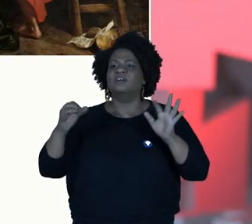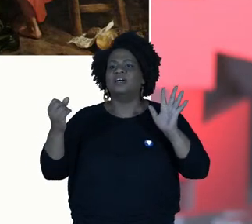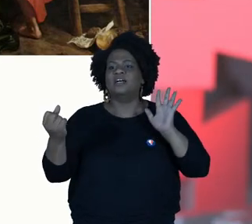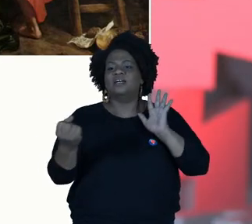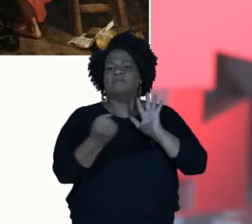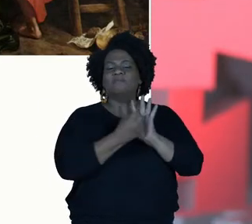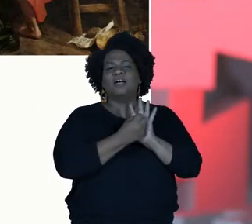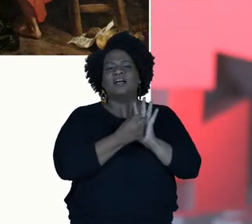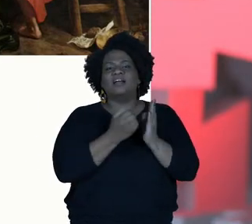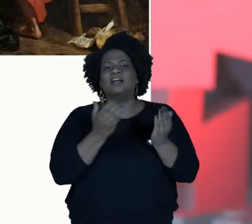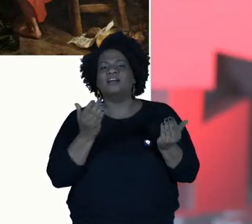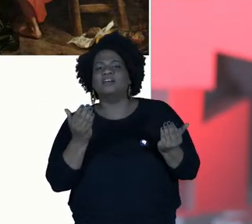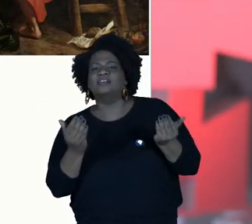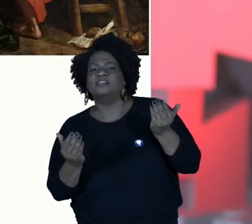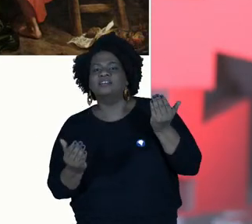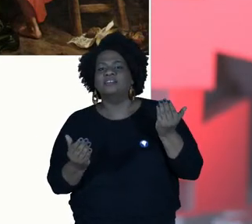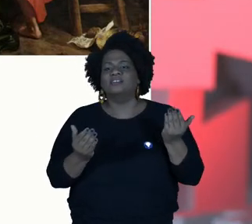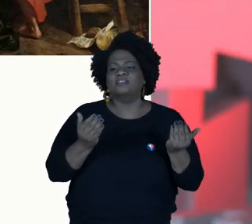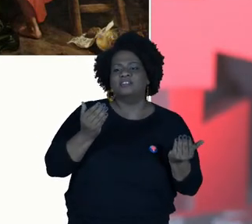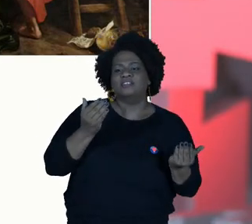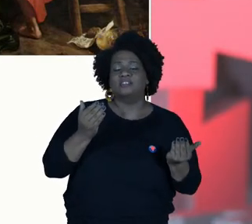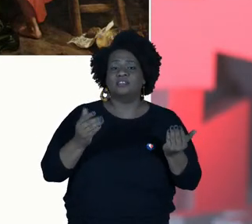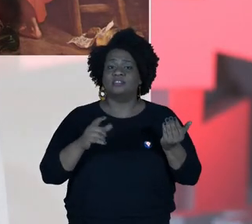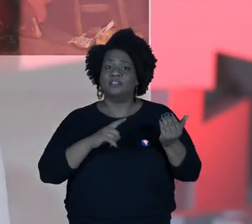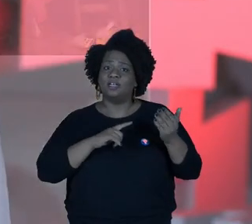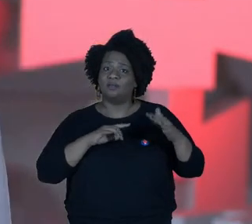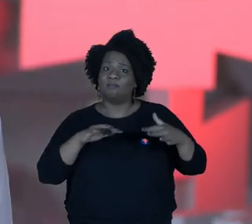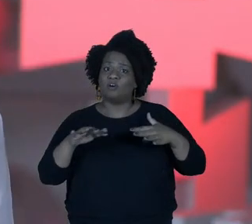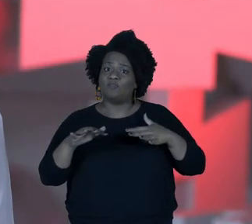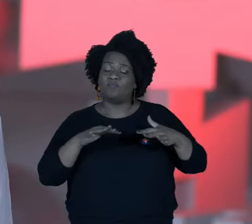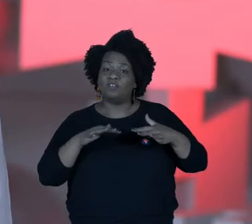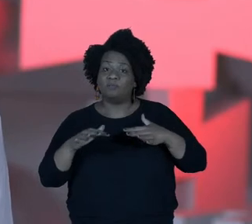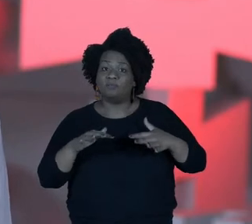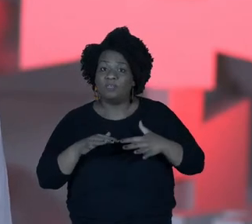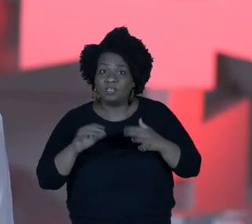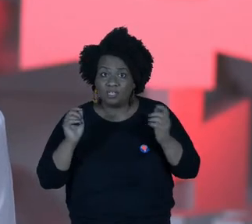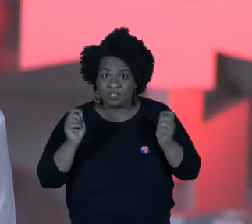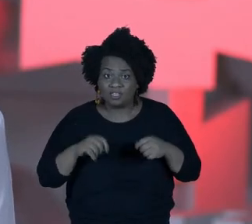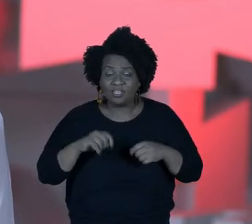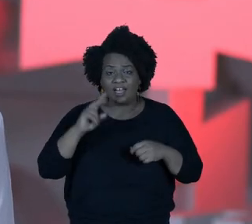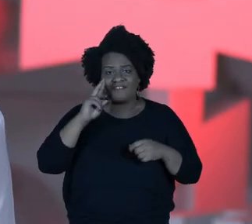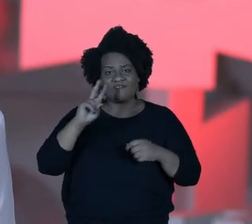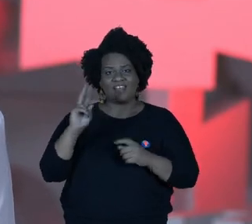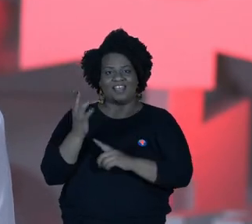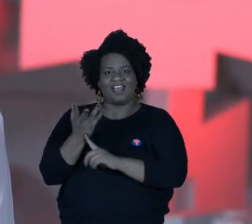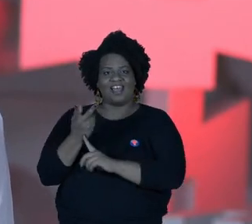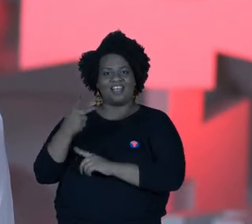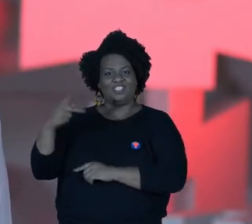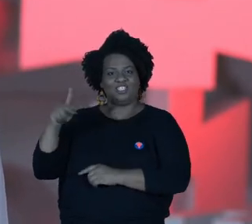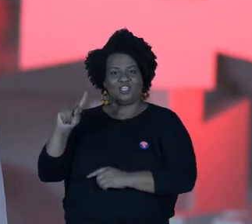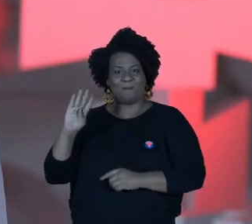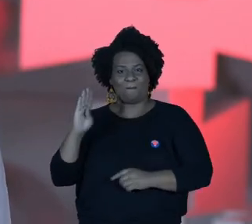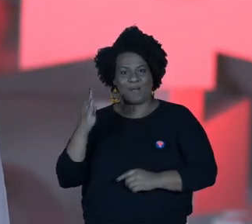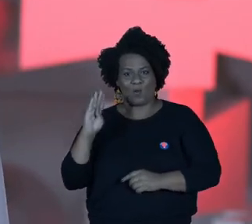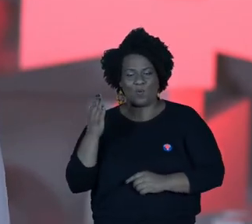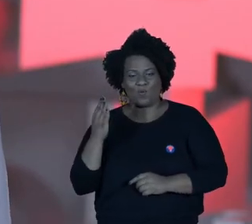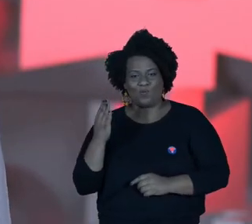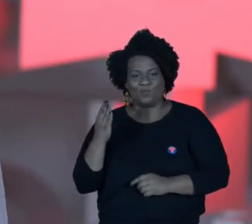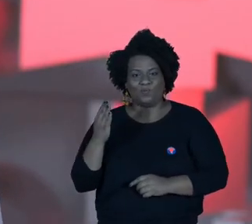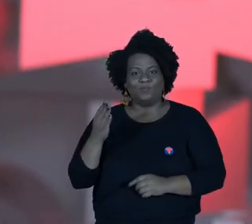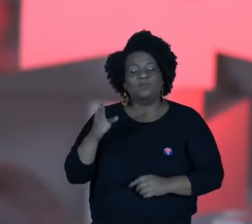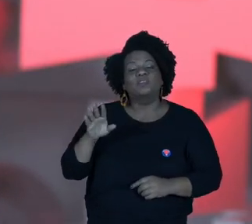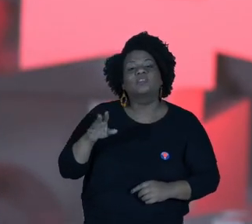essa instabilidade, esse movimento que a gente vê na arte barroca. Então, a gente está falando aqui